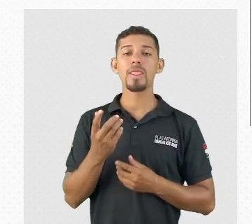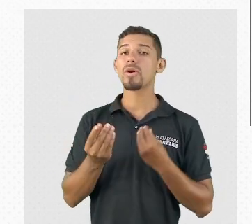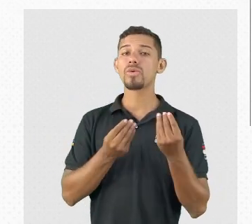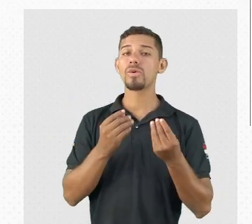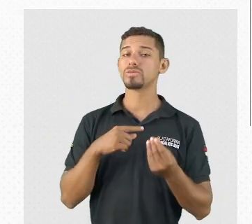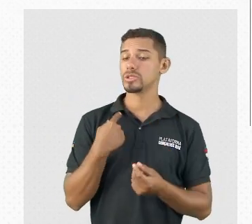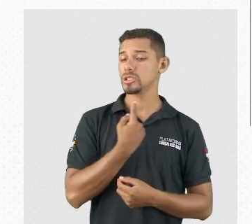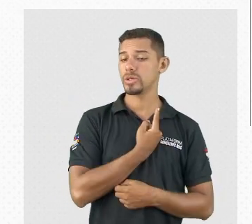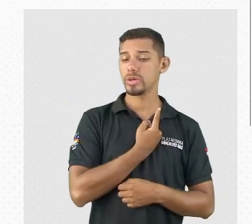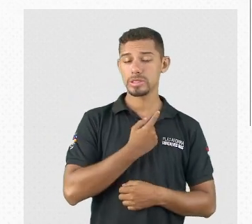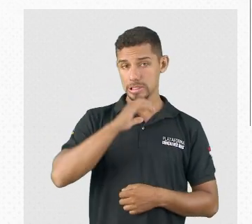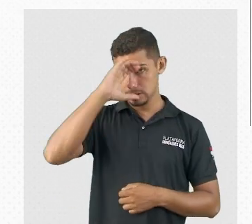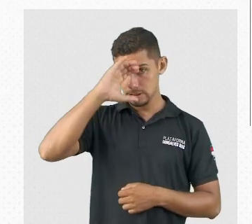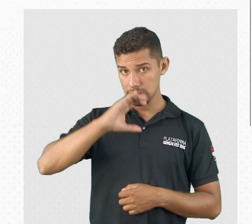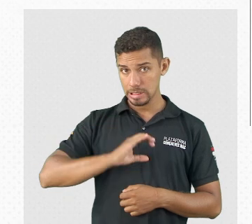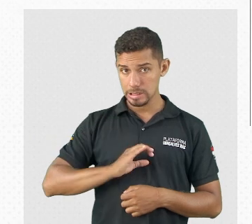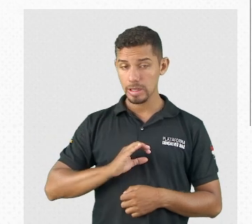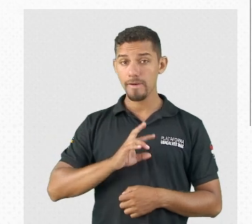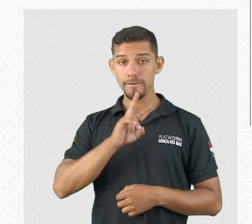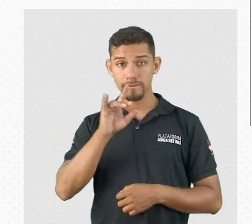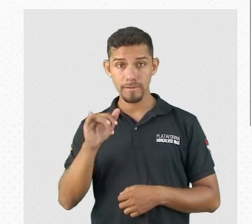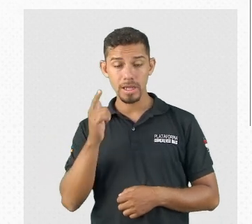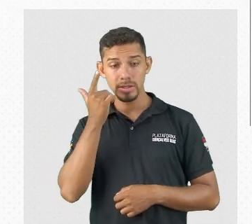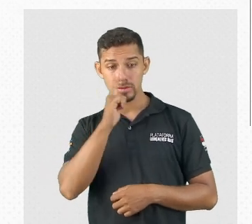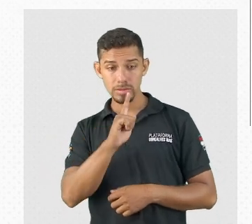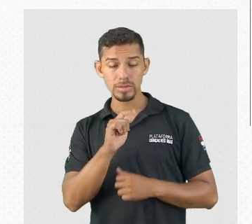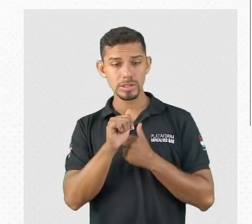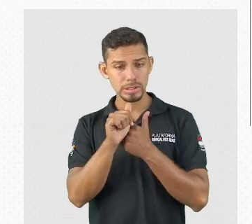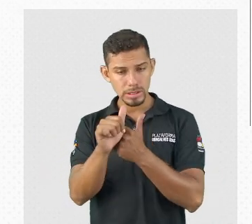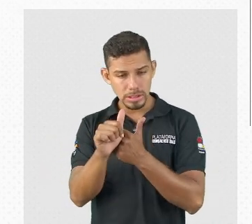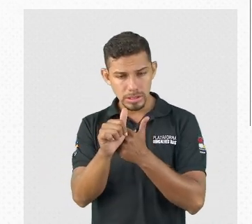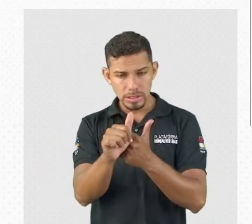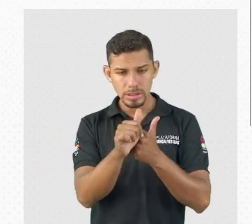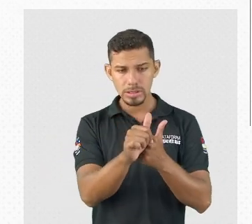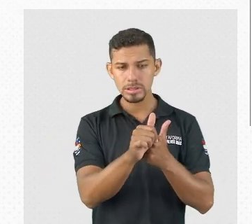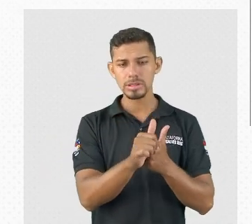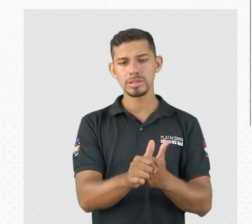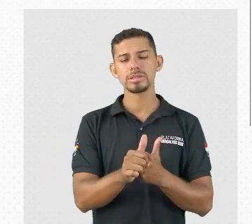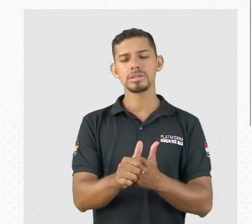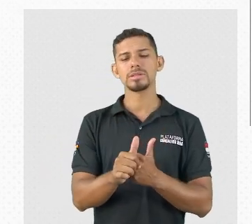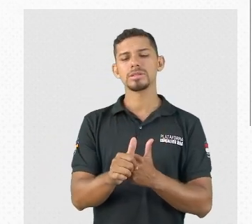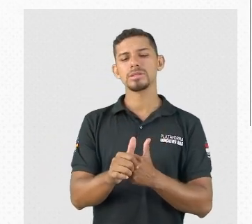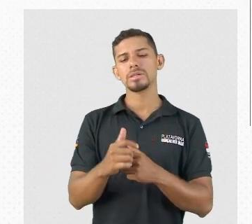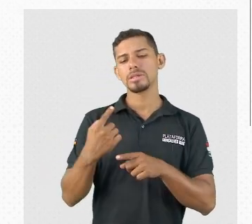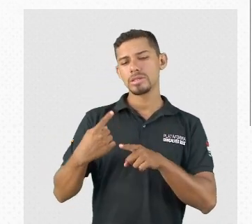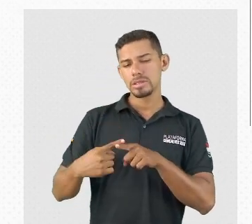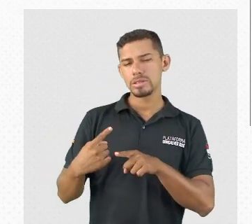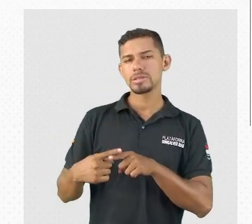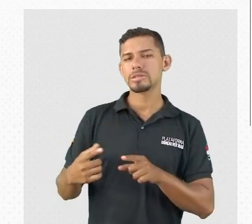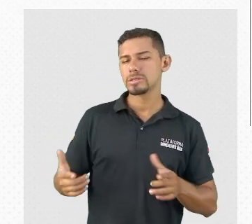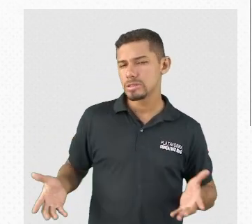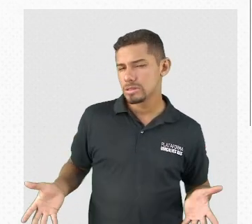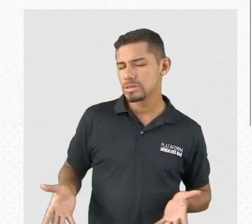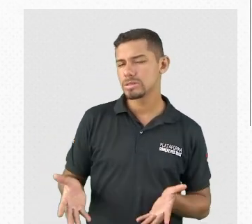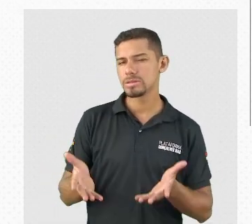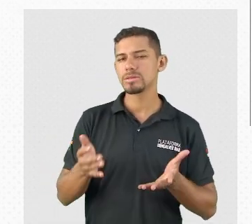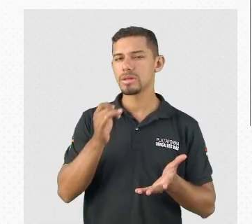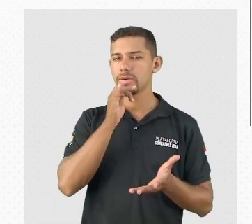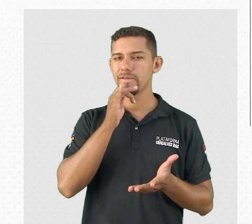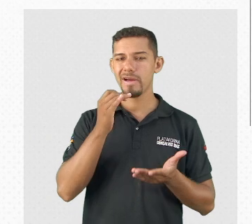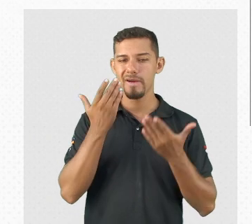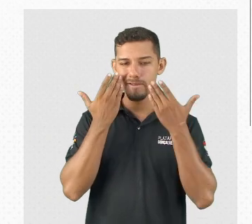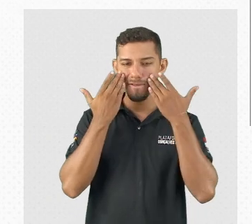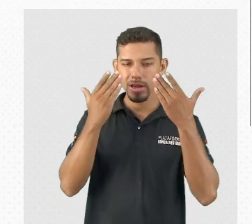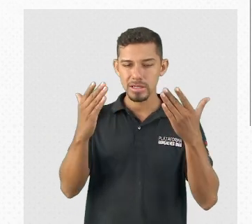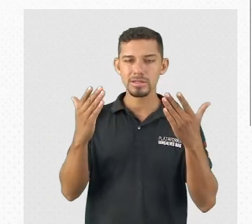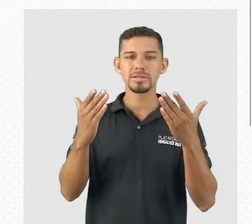nós, cidadãos e cidadãs, vamos acompanhar essas pessoas que estão aí se colocando à frente, né,